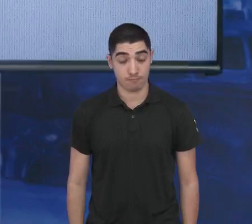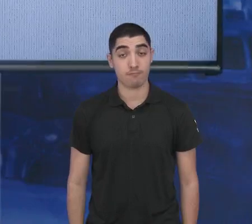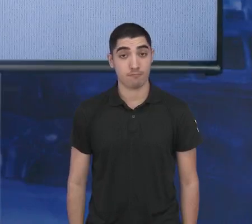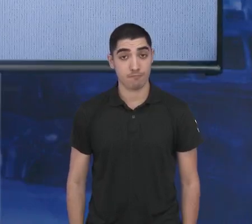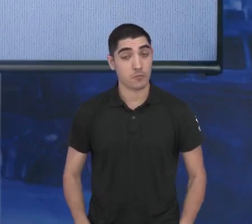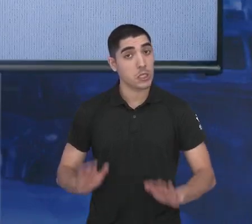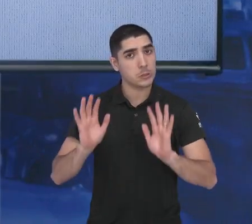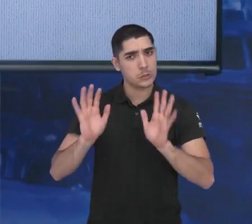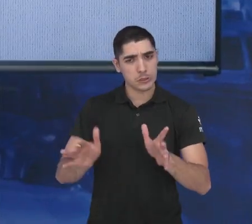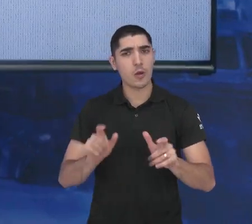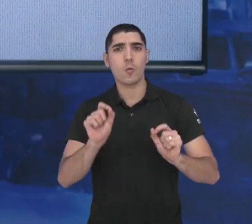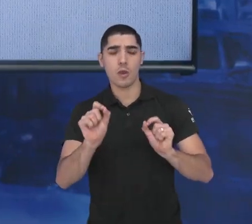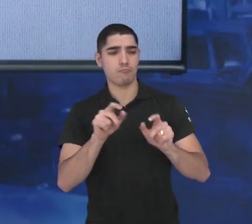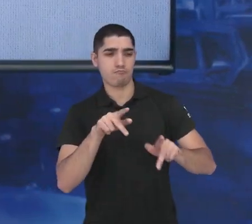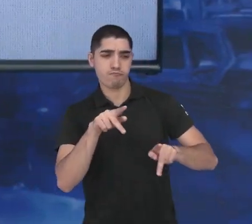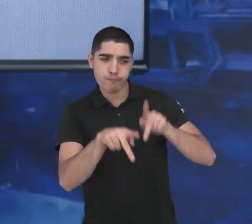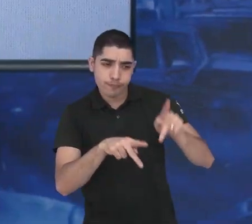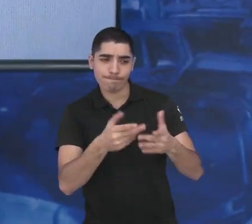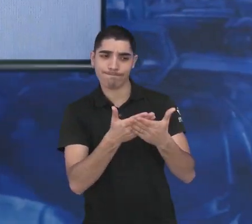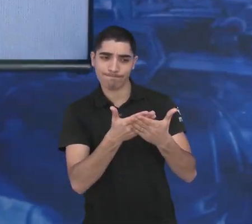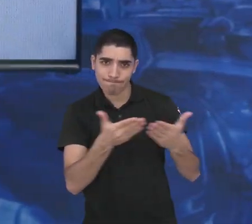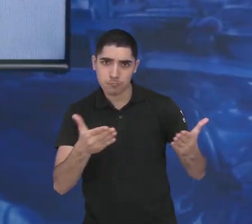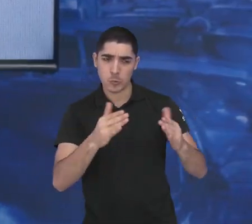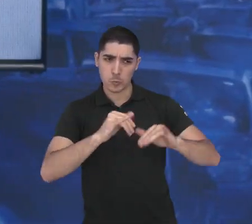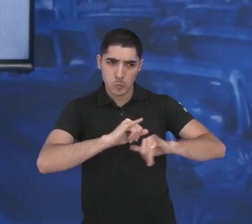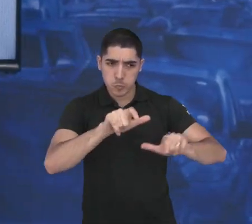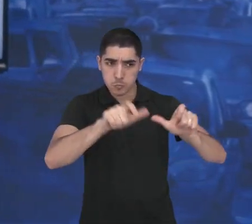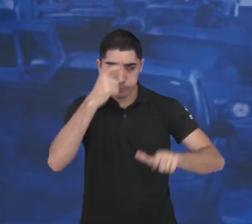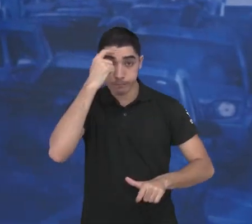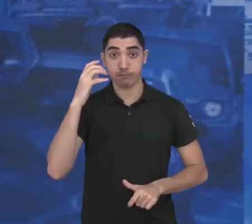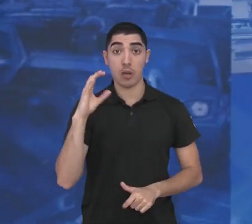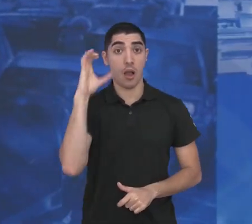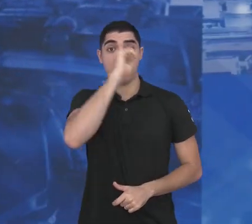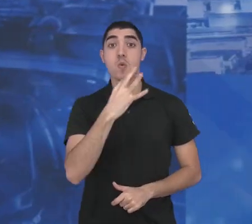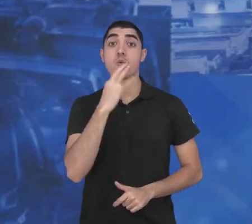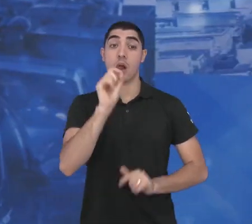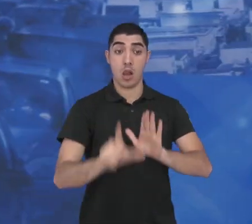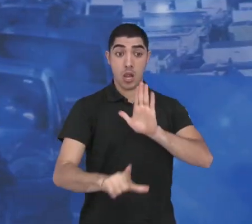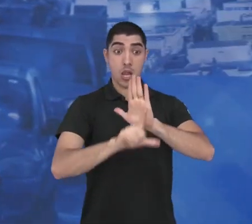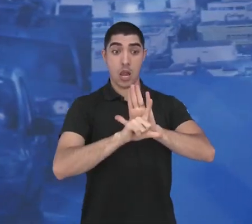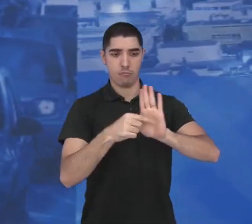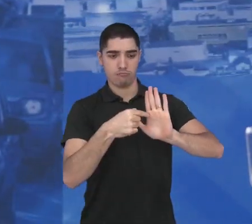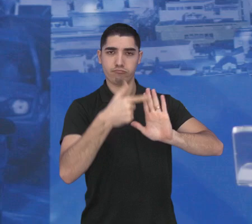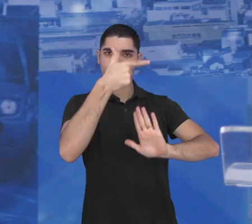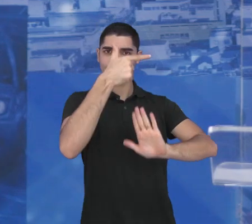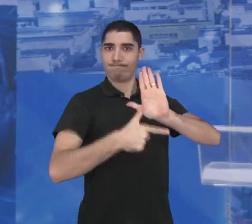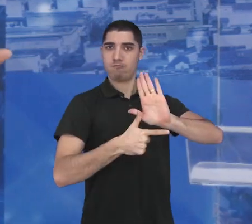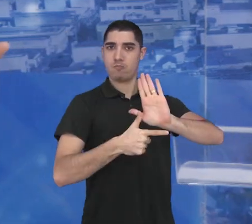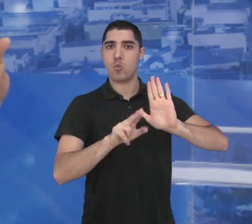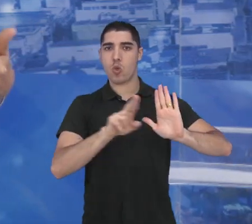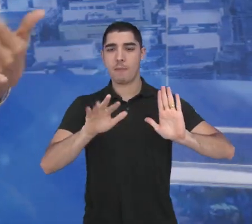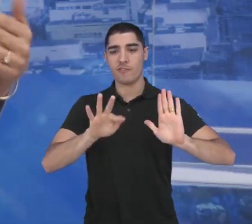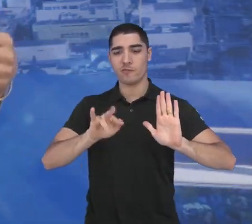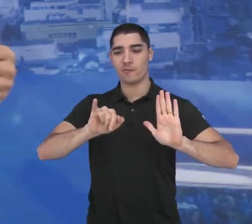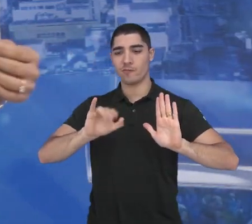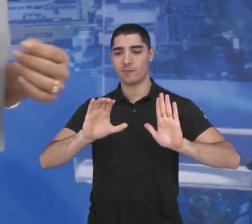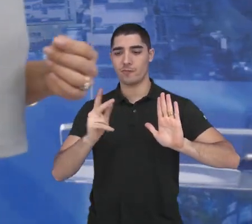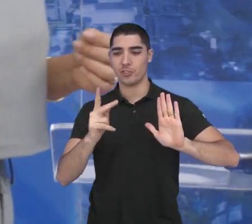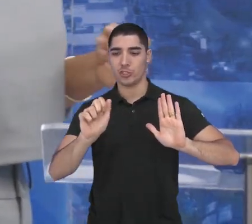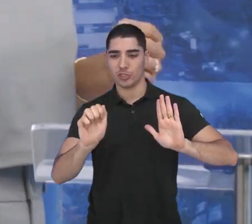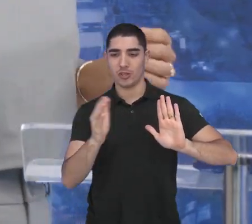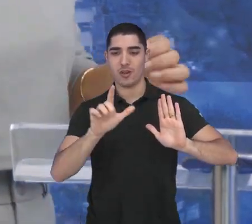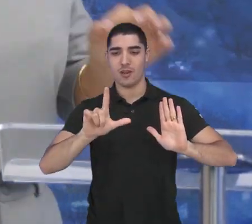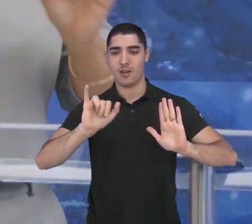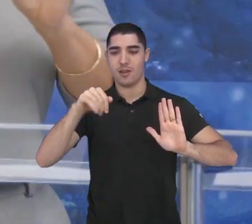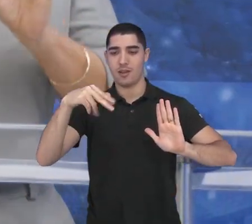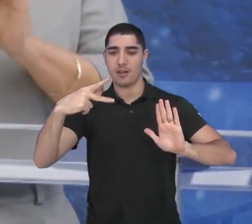Fruto de uma enorme mobilização popular, a Lei da Ficha Limpa estabeleceu critérios mais rígidos para que candidatos e